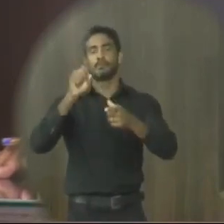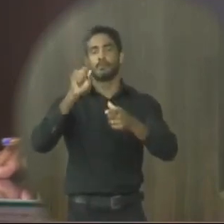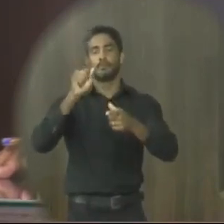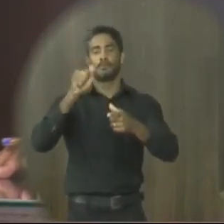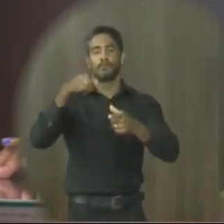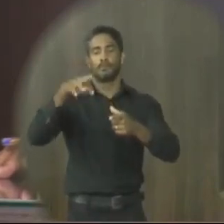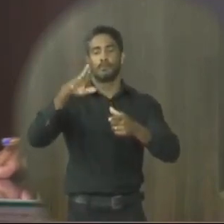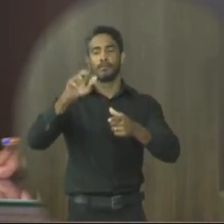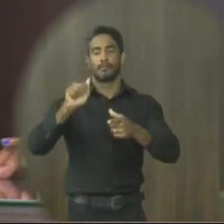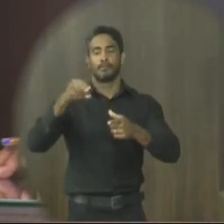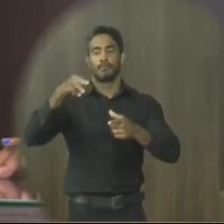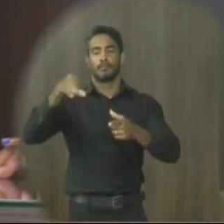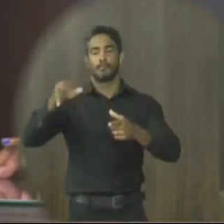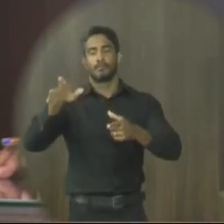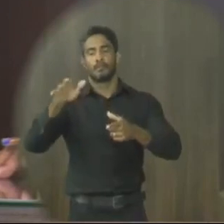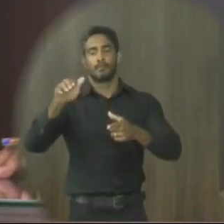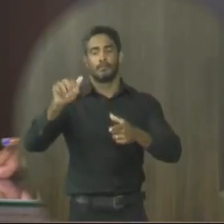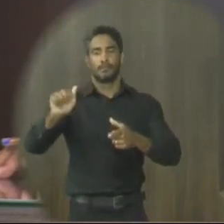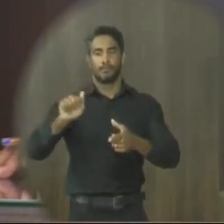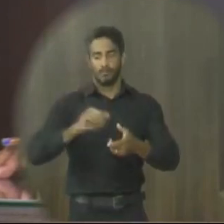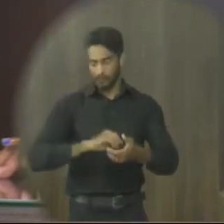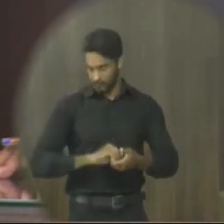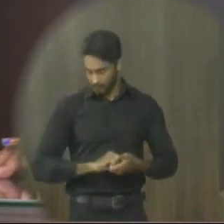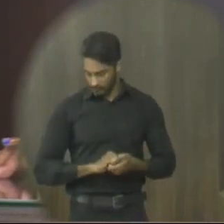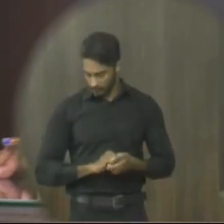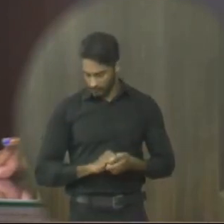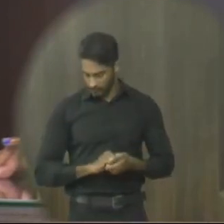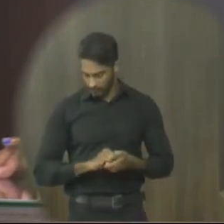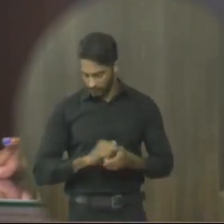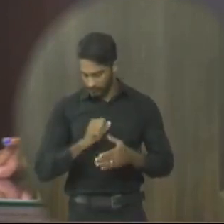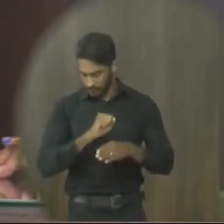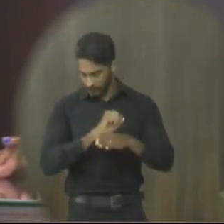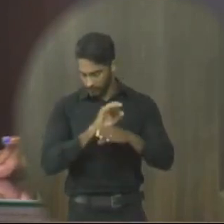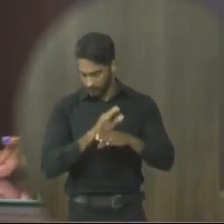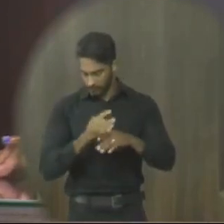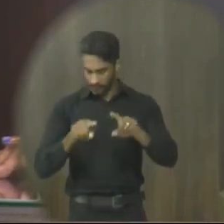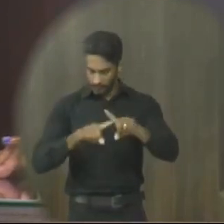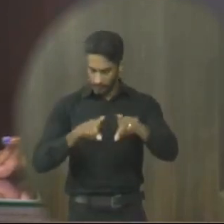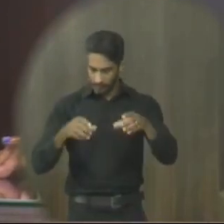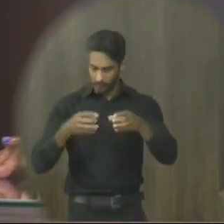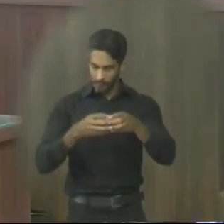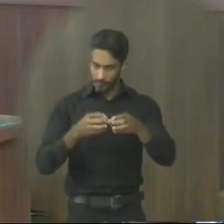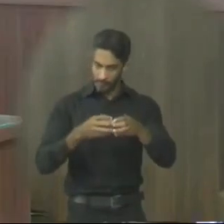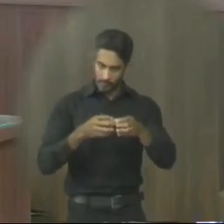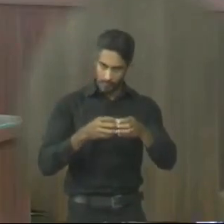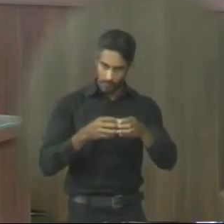Santa Maria, no bairro Santa Maria, 739, Montes Claros. Sala de sessões,